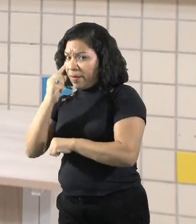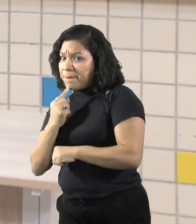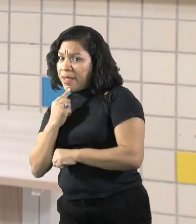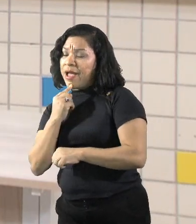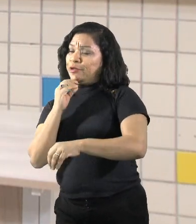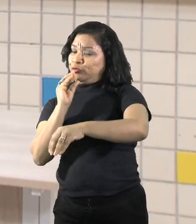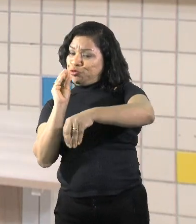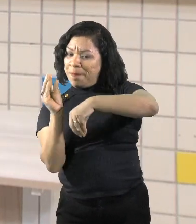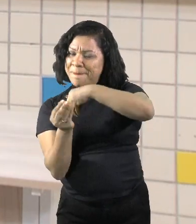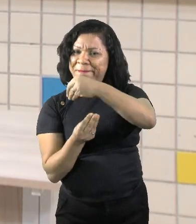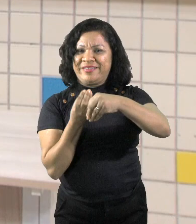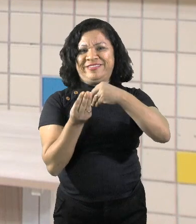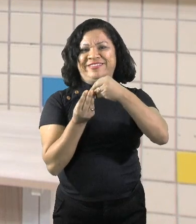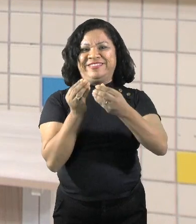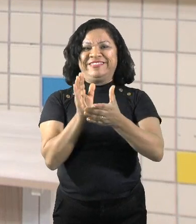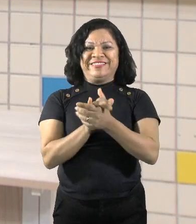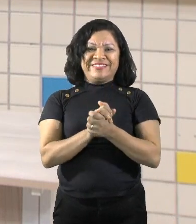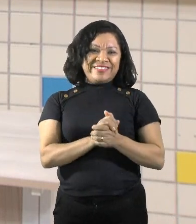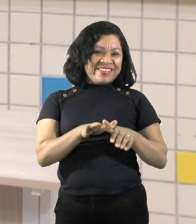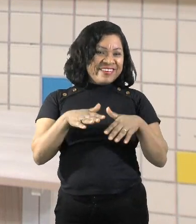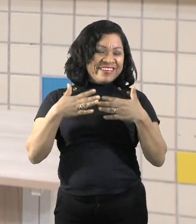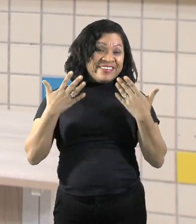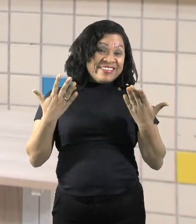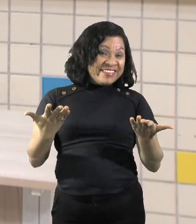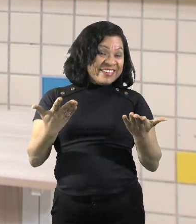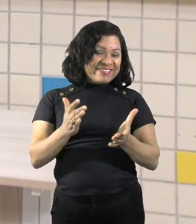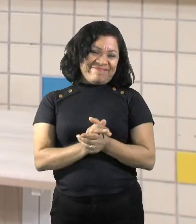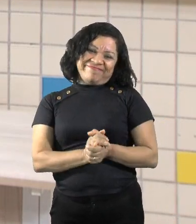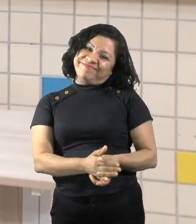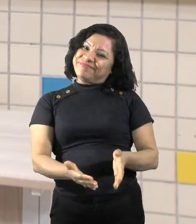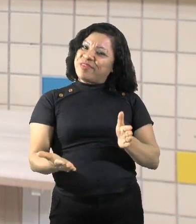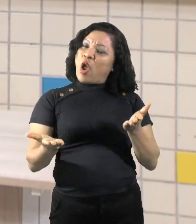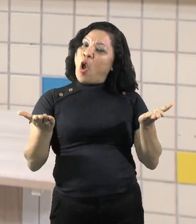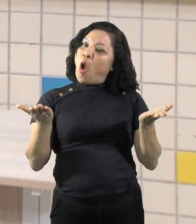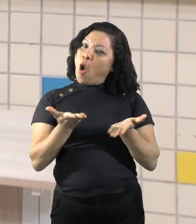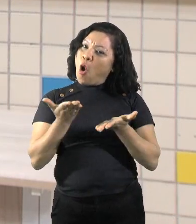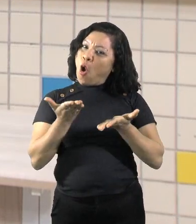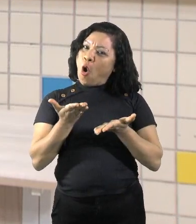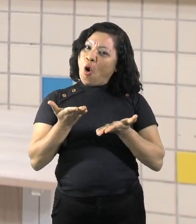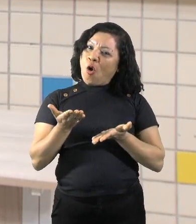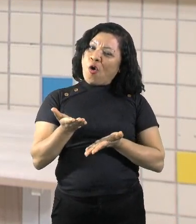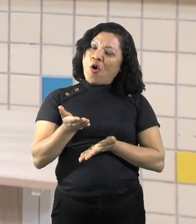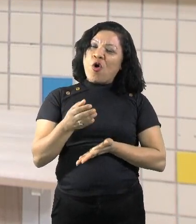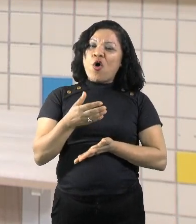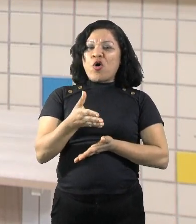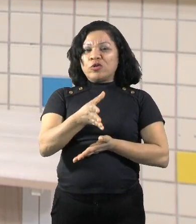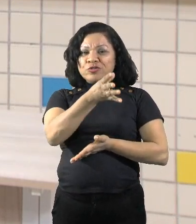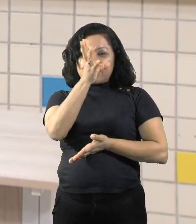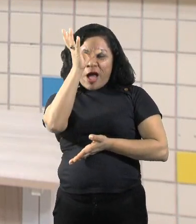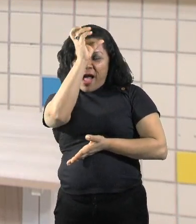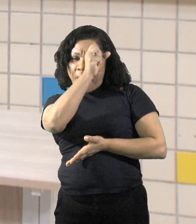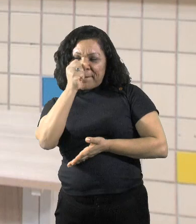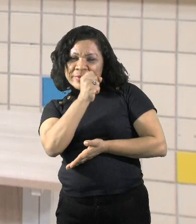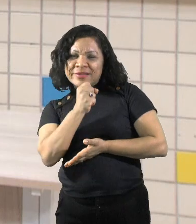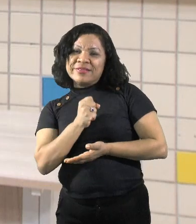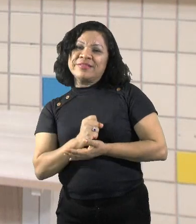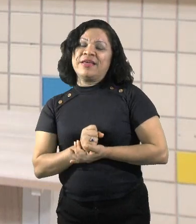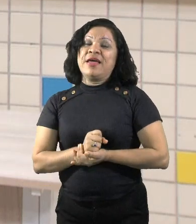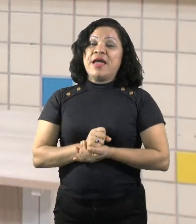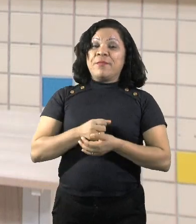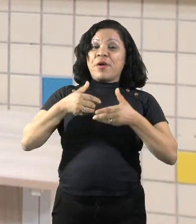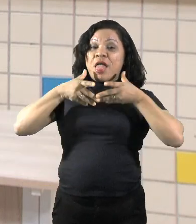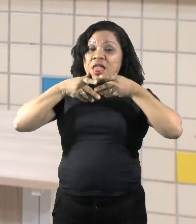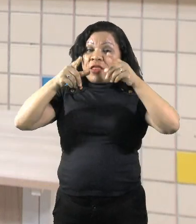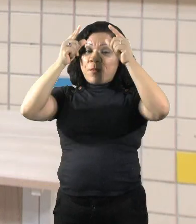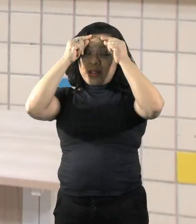Vocês, mentes brilhantes, hoje nós aprendemos sobre linguagem verbal e não verbal.